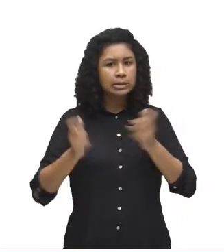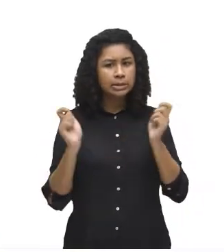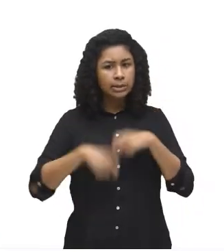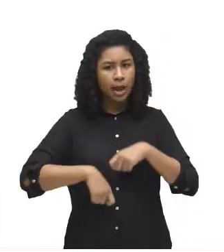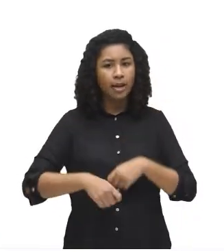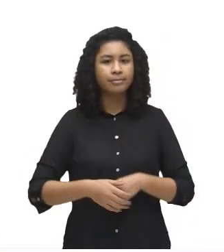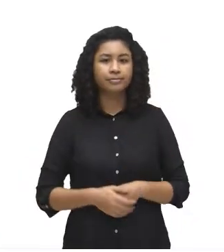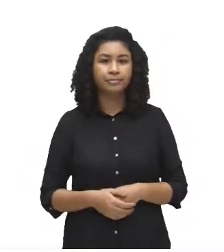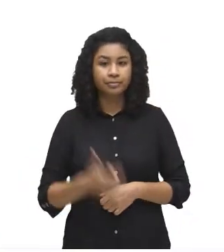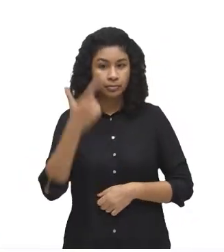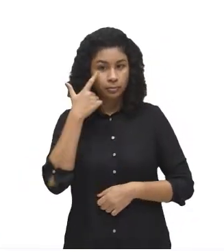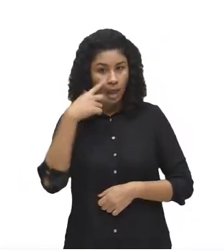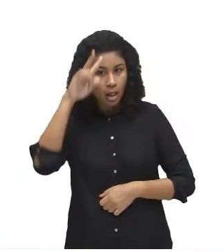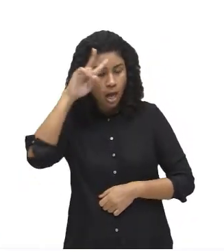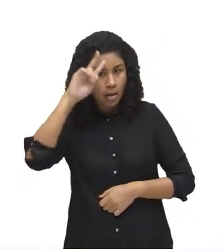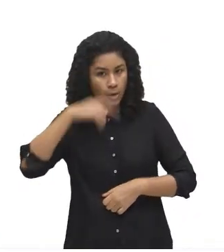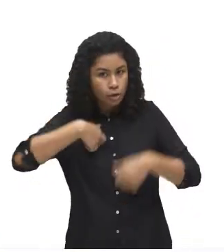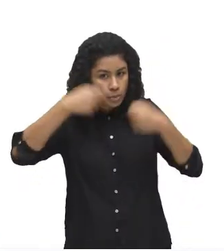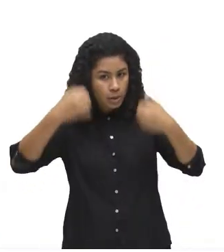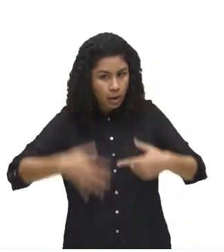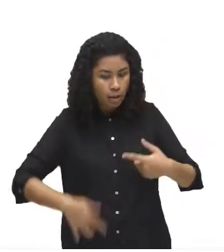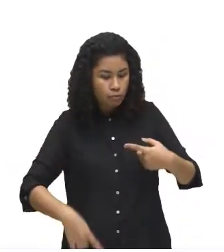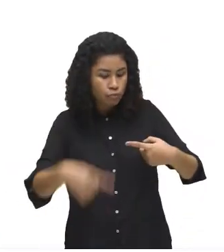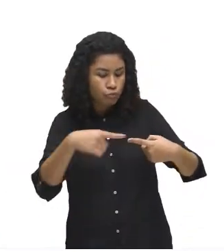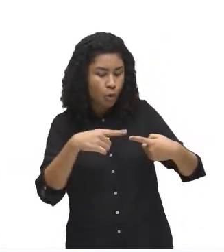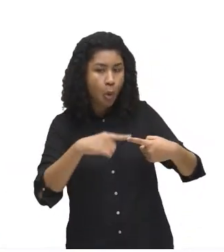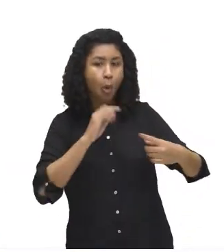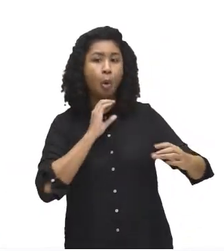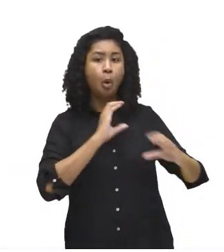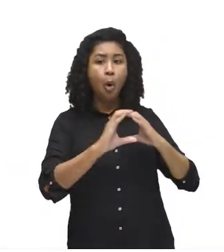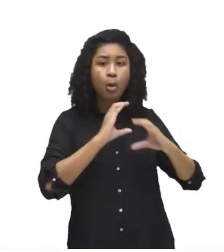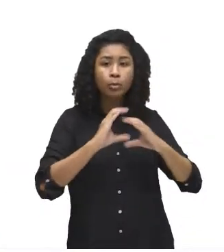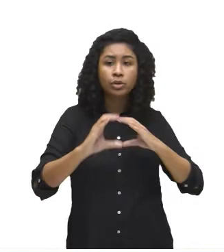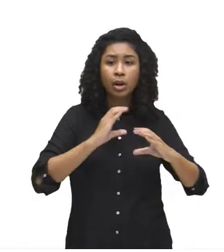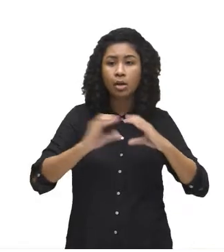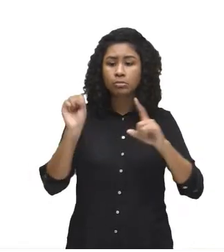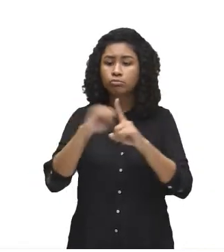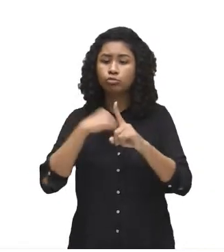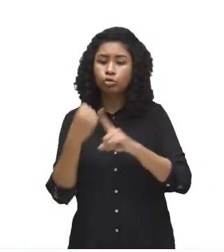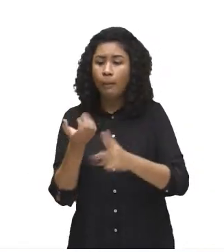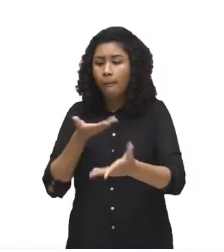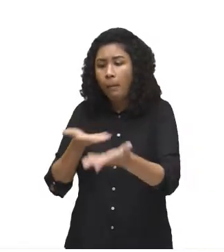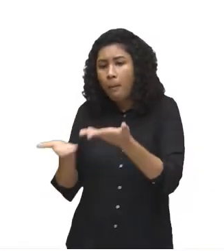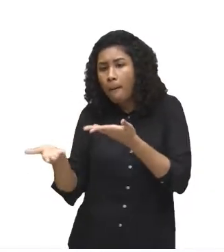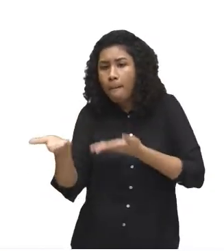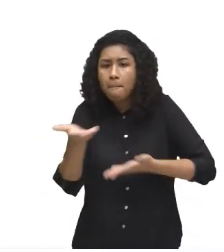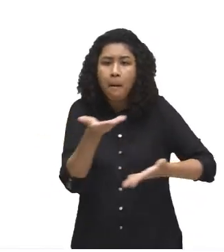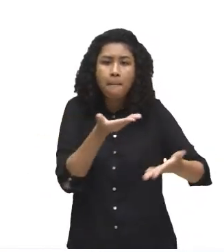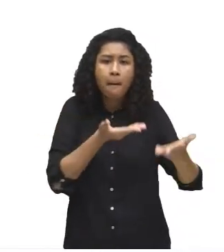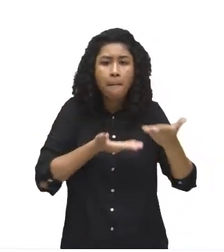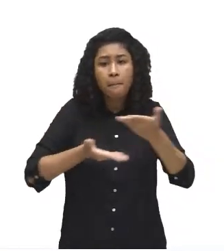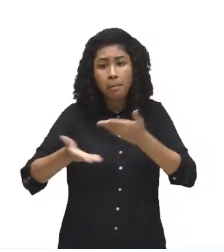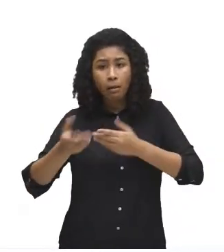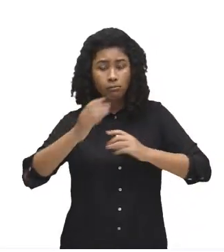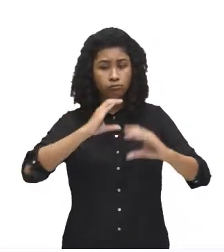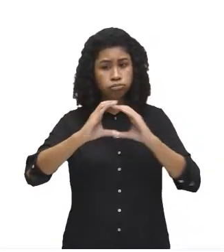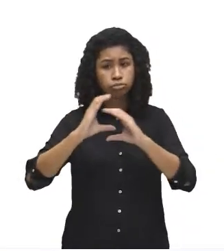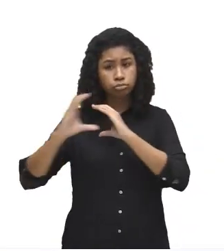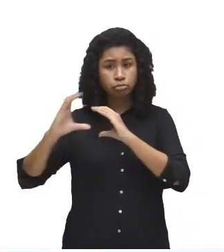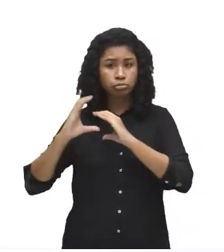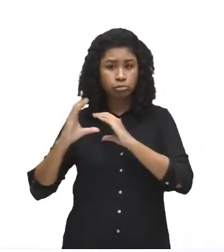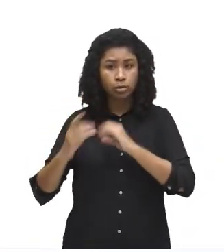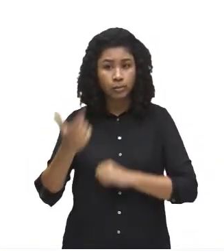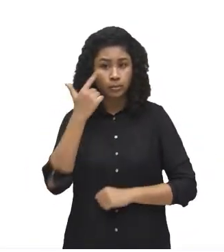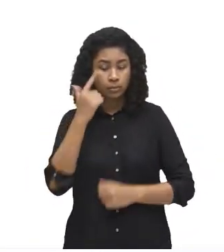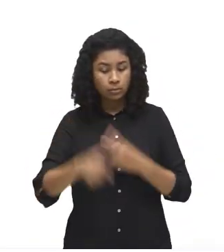comunicação. Comunicação, ali socialmente, eu interajo, eu me comunico. A língua, uma construção